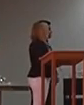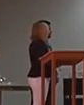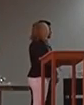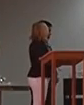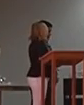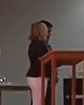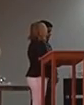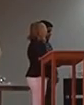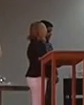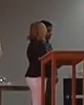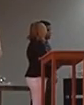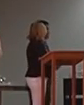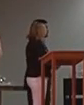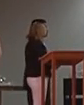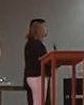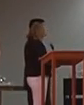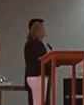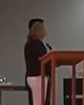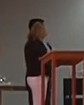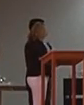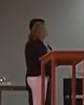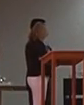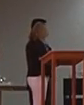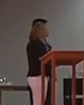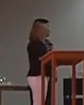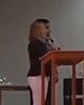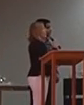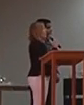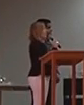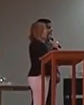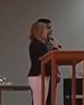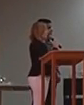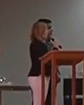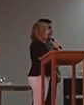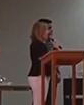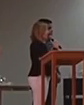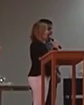demais conhecida por todos. E por essa razão estamos